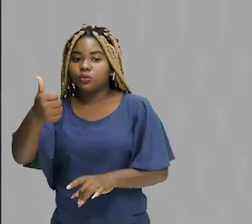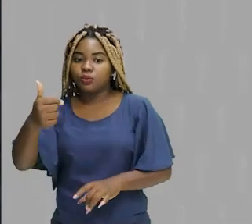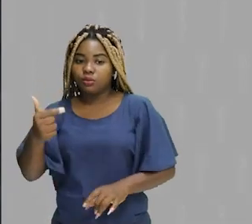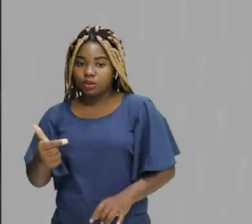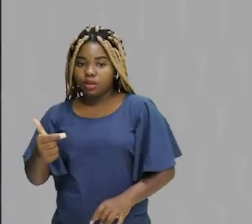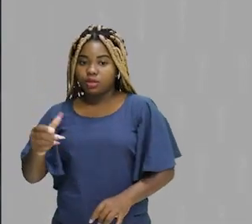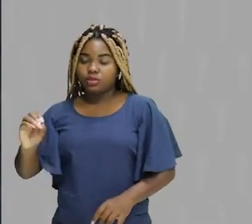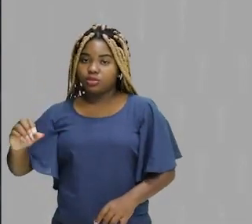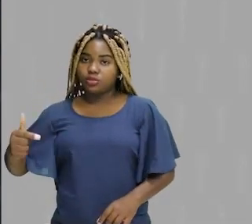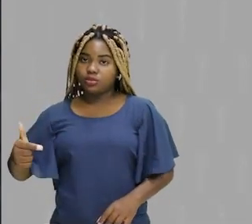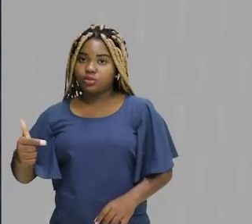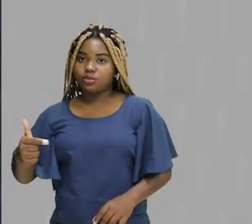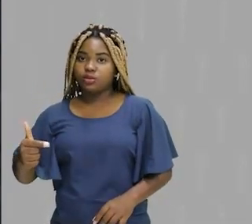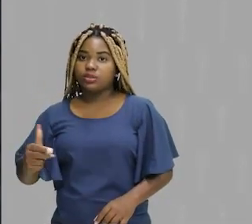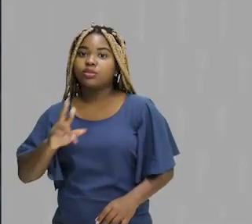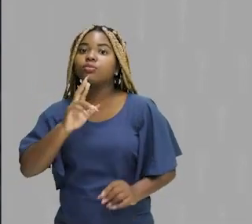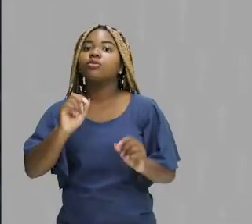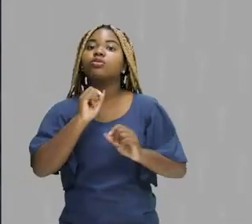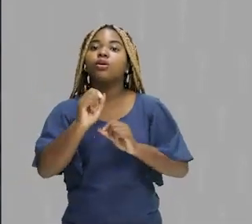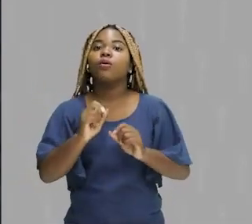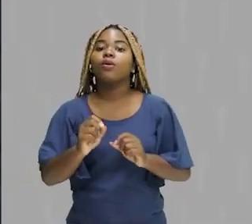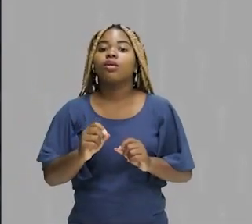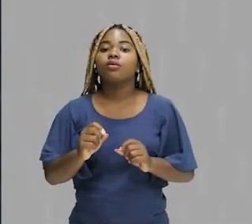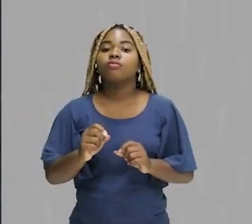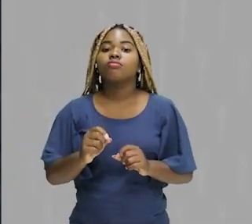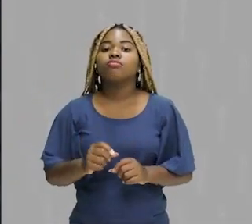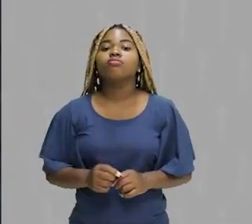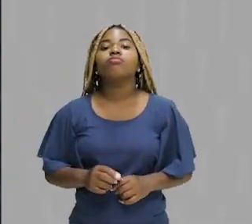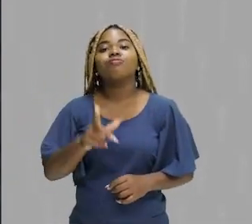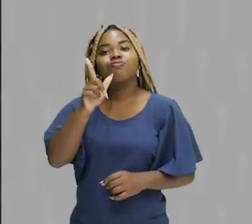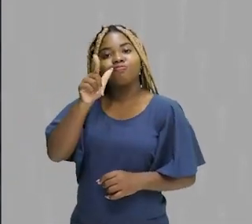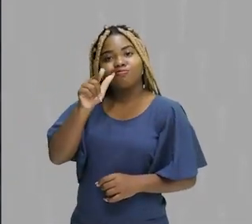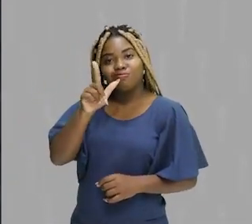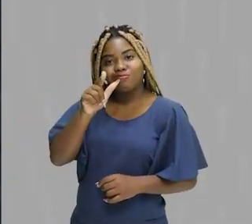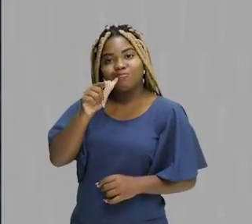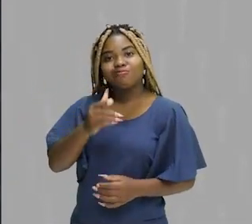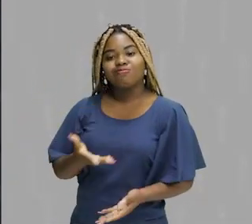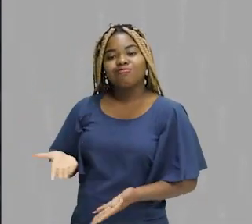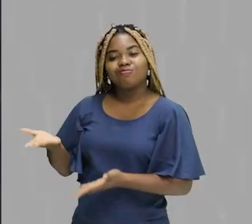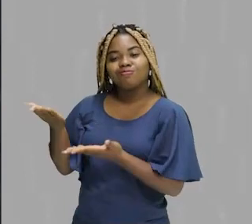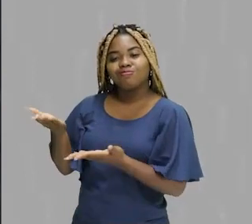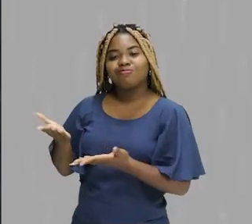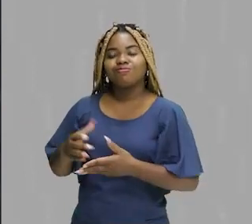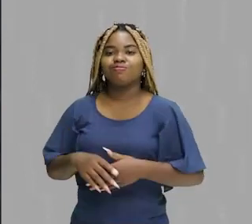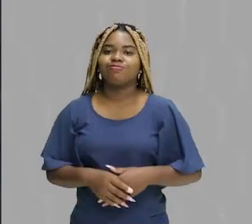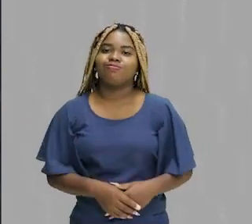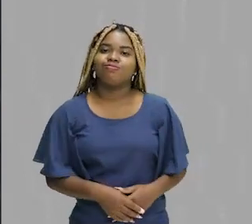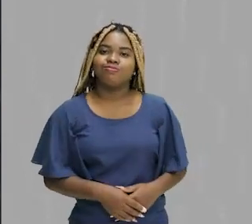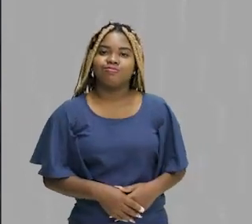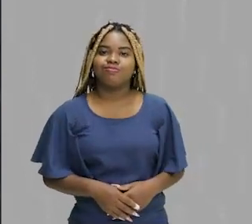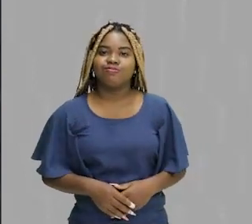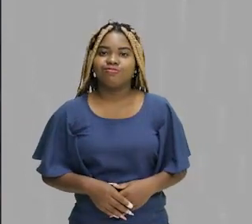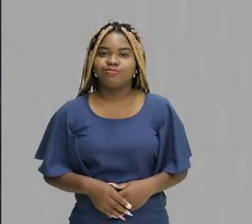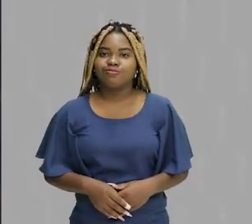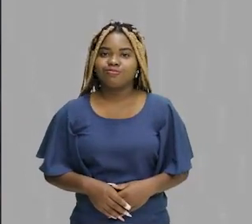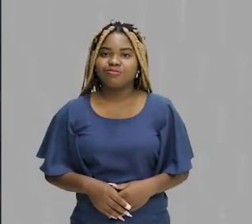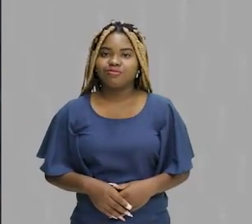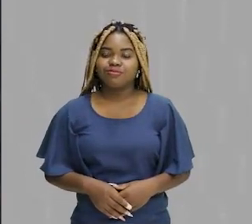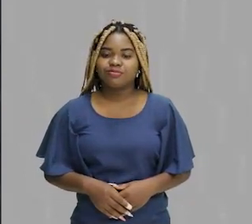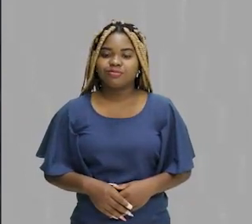O2, olha só o resultado, água. Então, a queima do gás hidrogênio vai formar água. Vou ter a